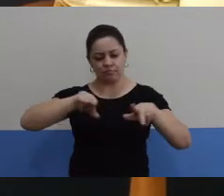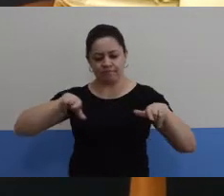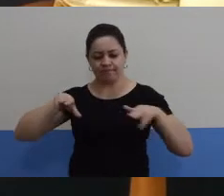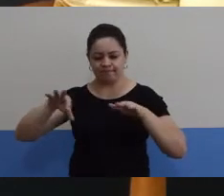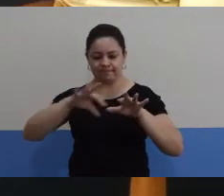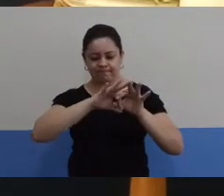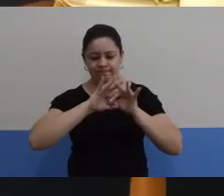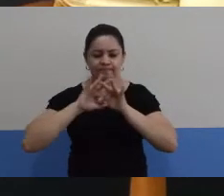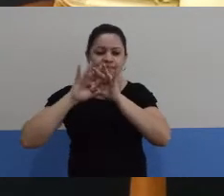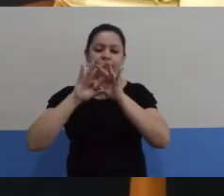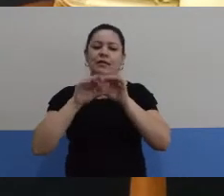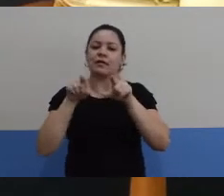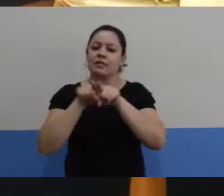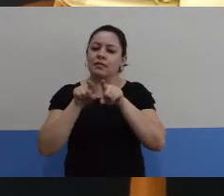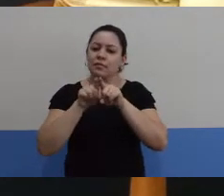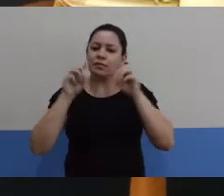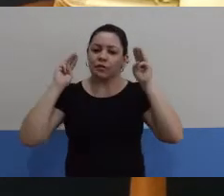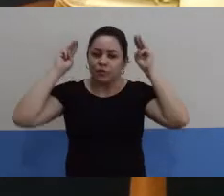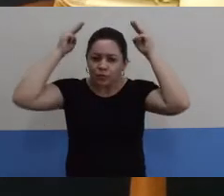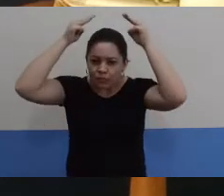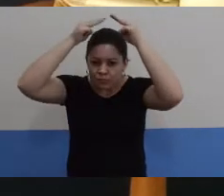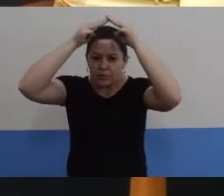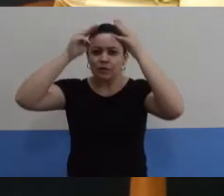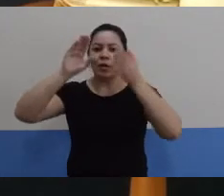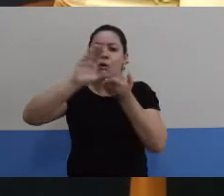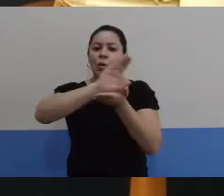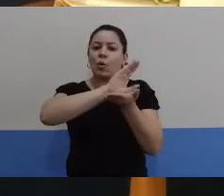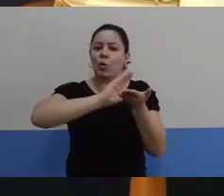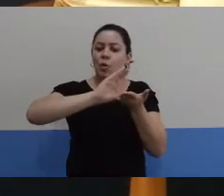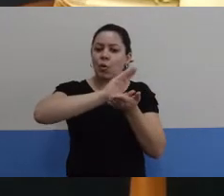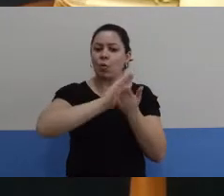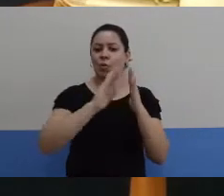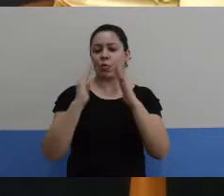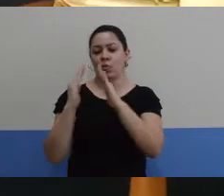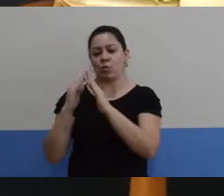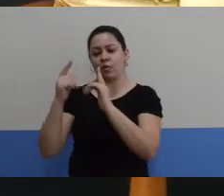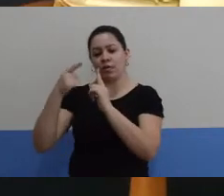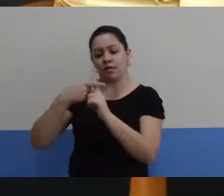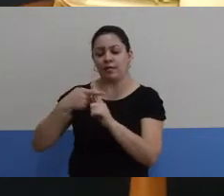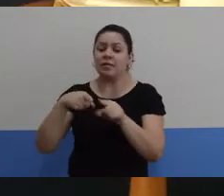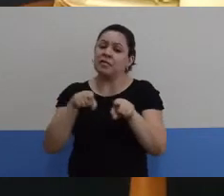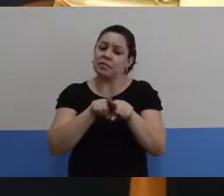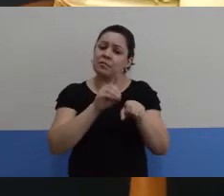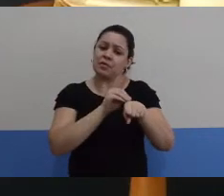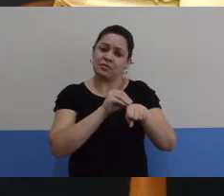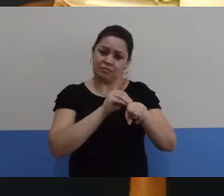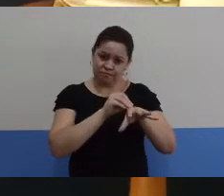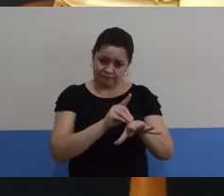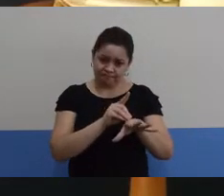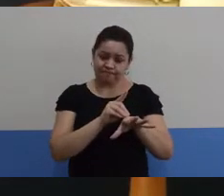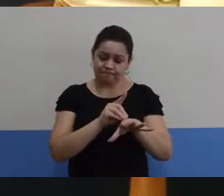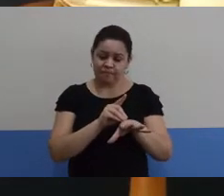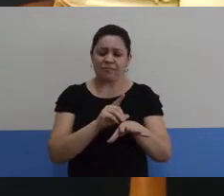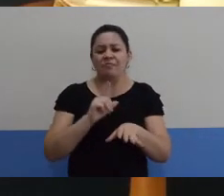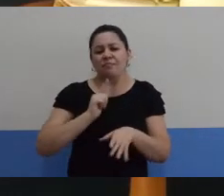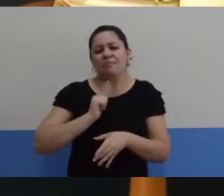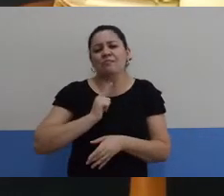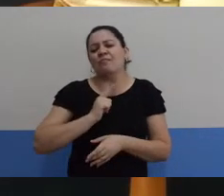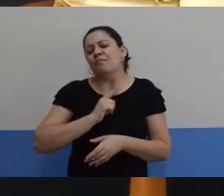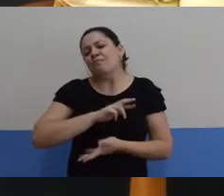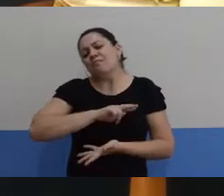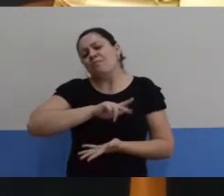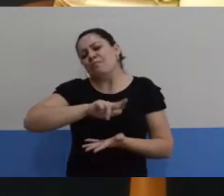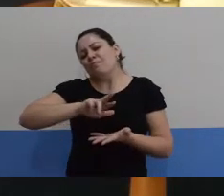diocesanos e conselhos diocesanos e paroquiais. Existem muitas maneiras pelas quais